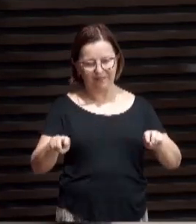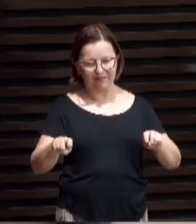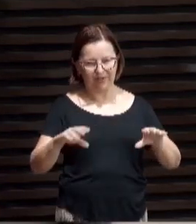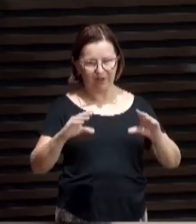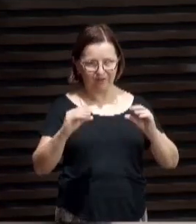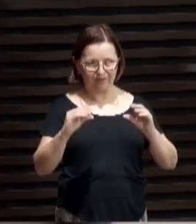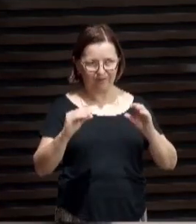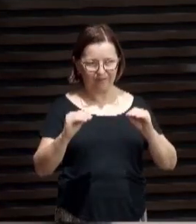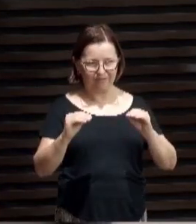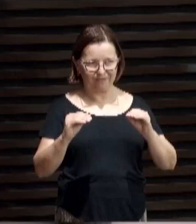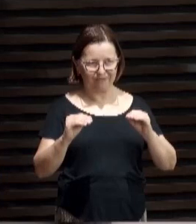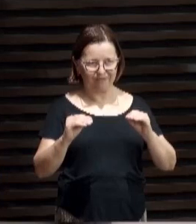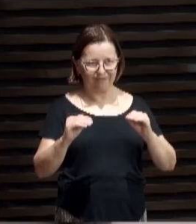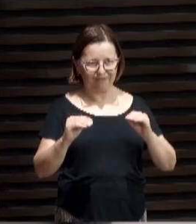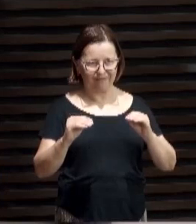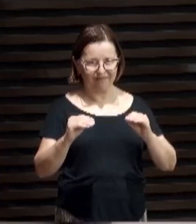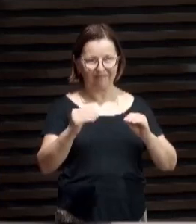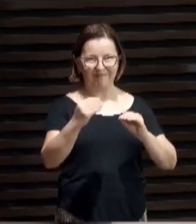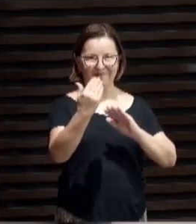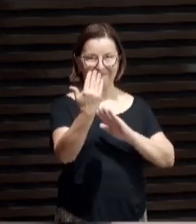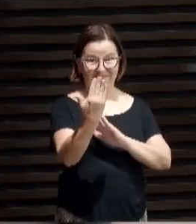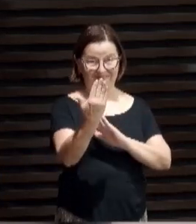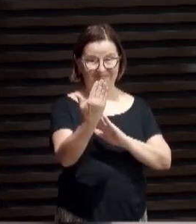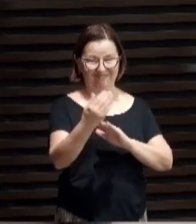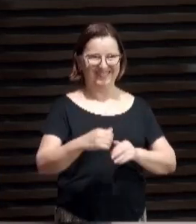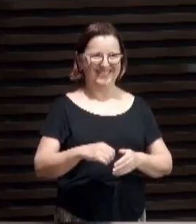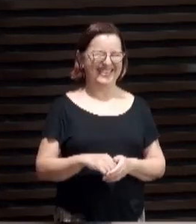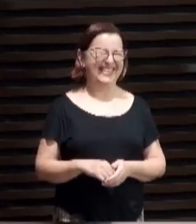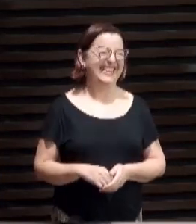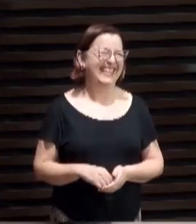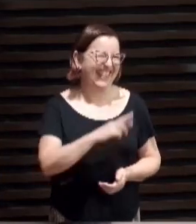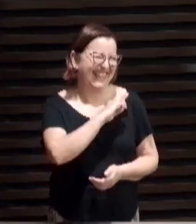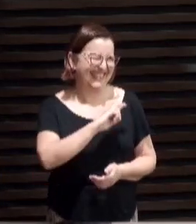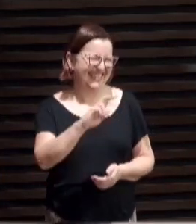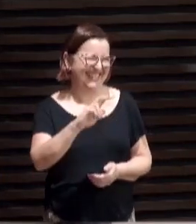in front of the television,